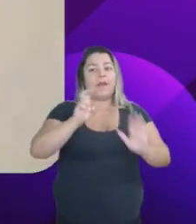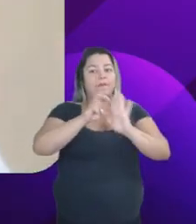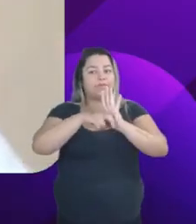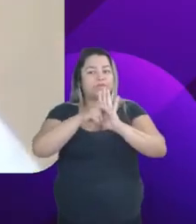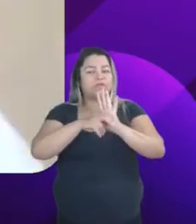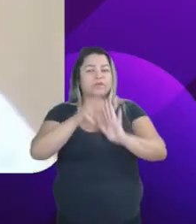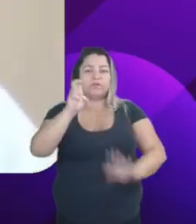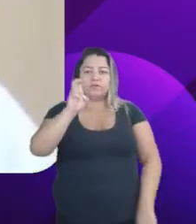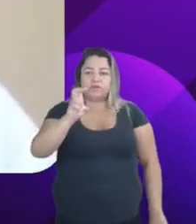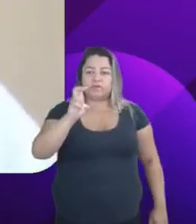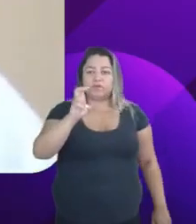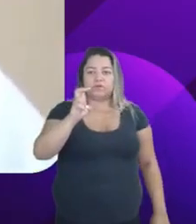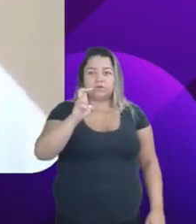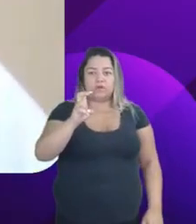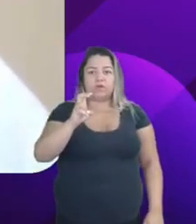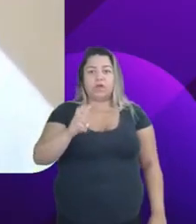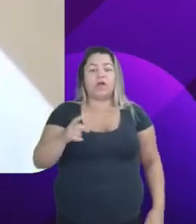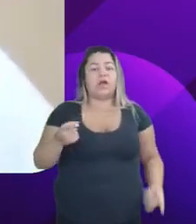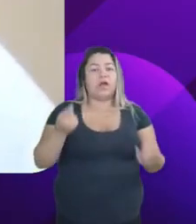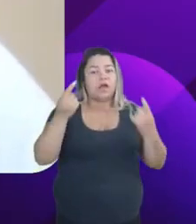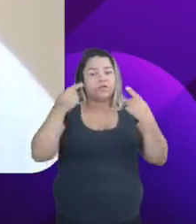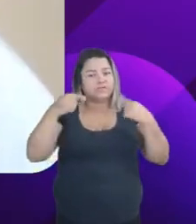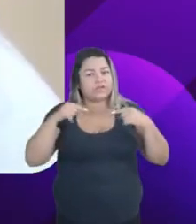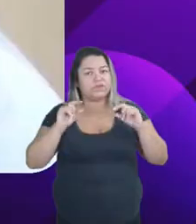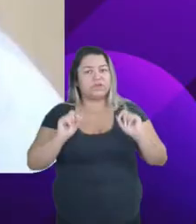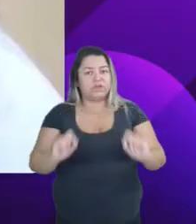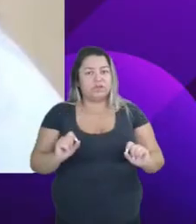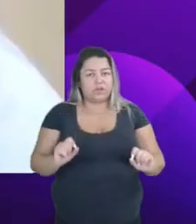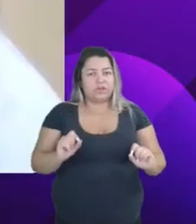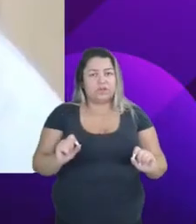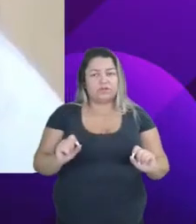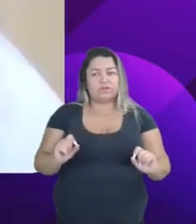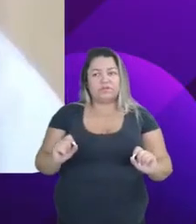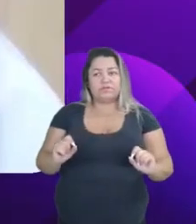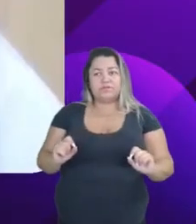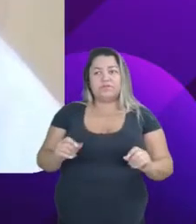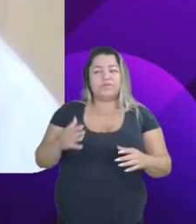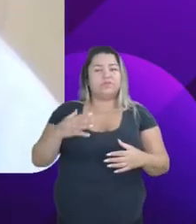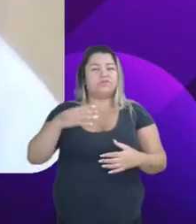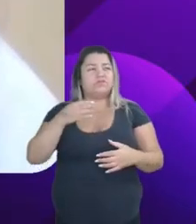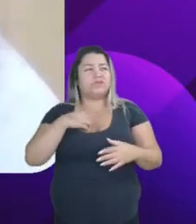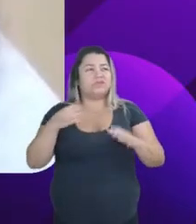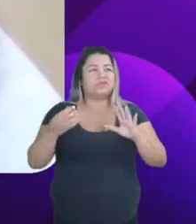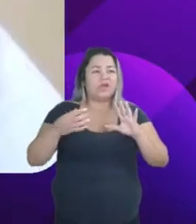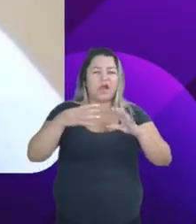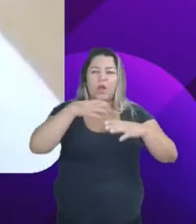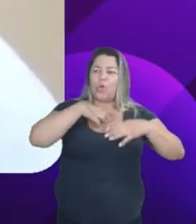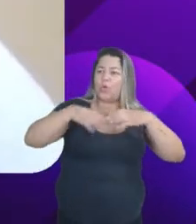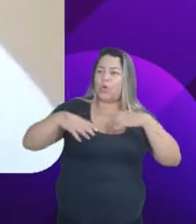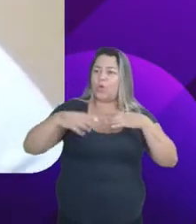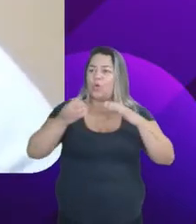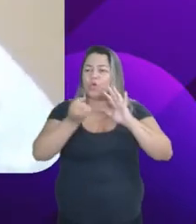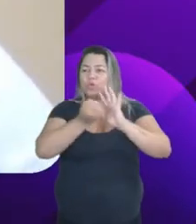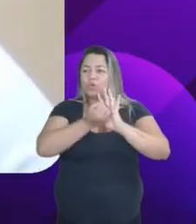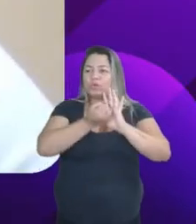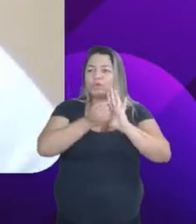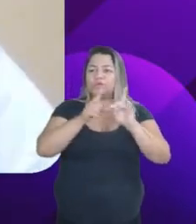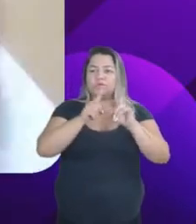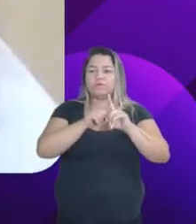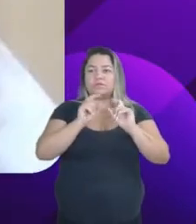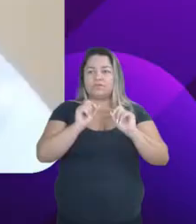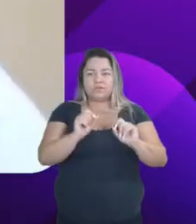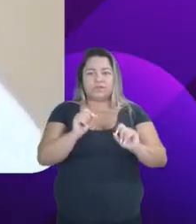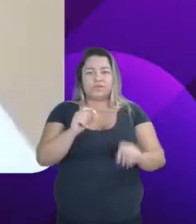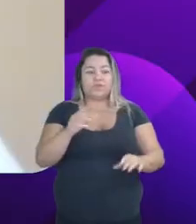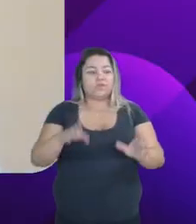os tipos de violência. A física é essa que nos deixa marcas, que perpassa, por exemplo, do tipo, quando